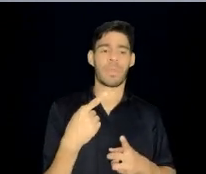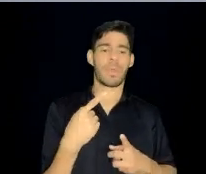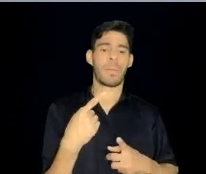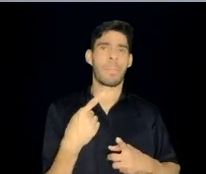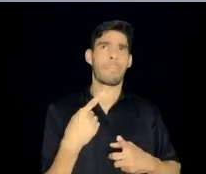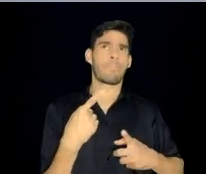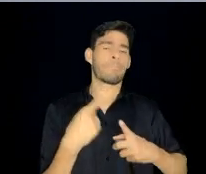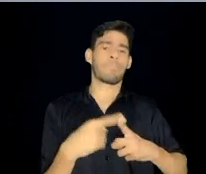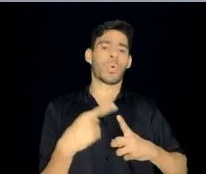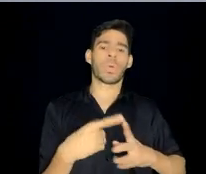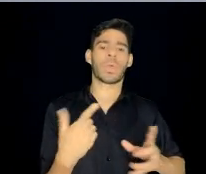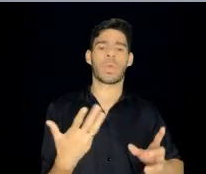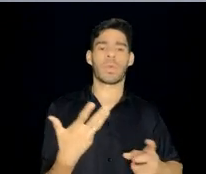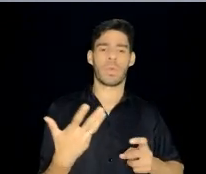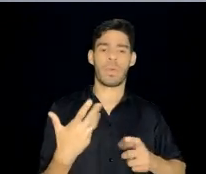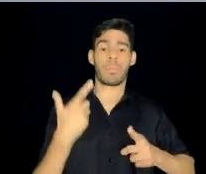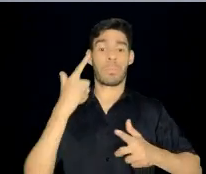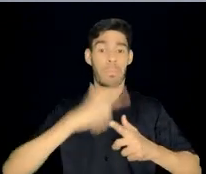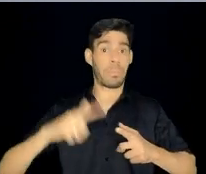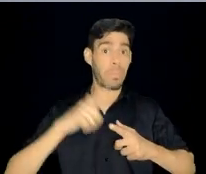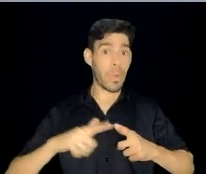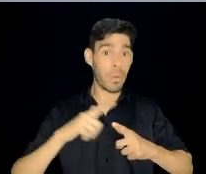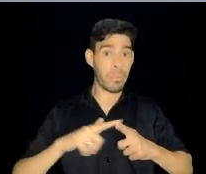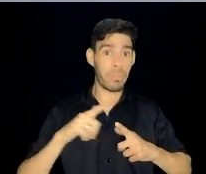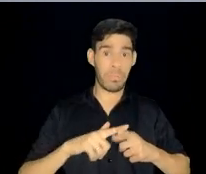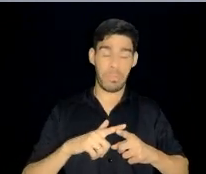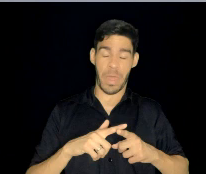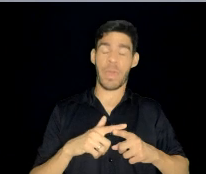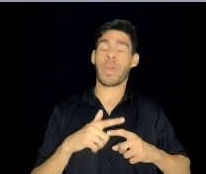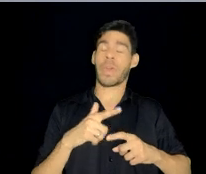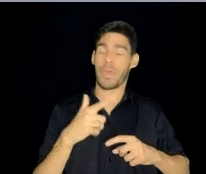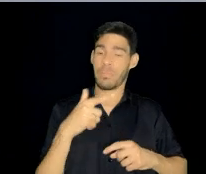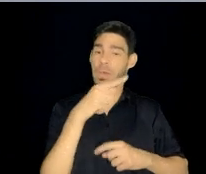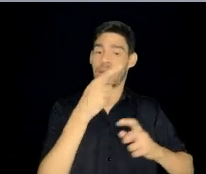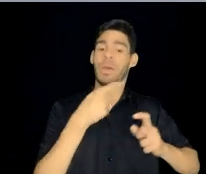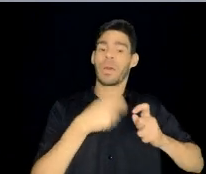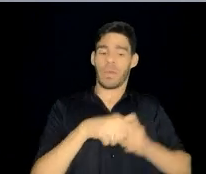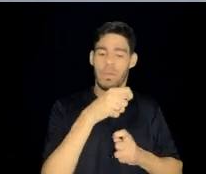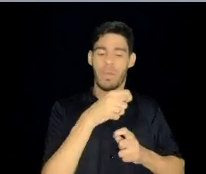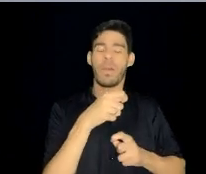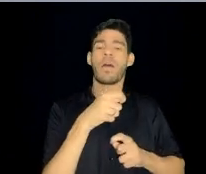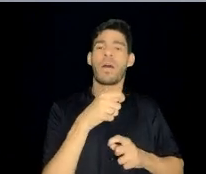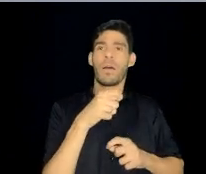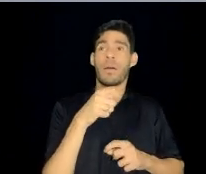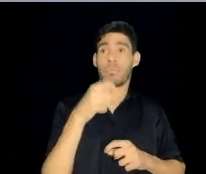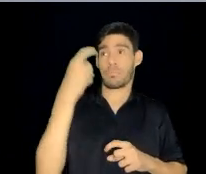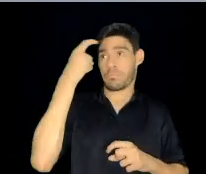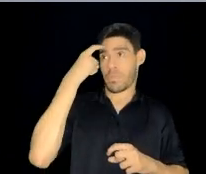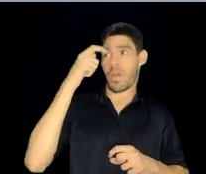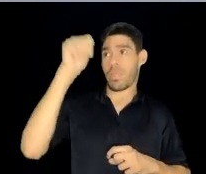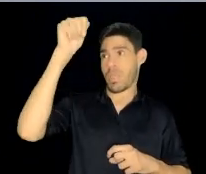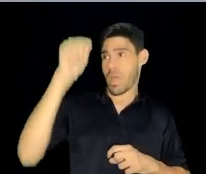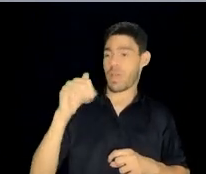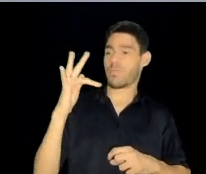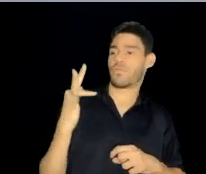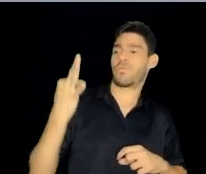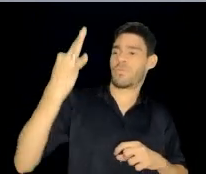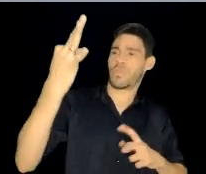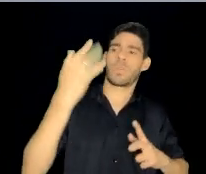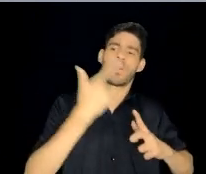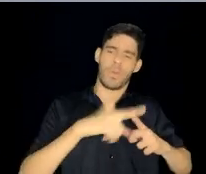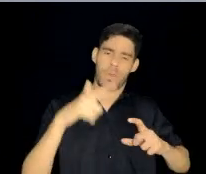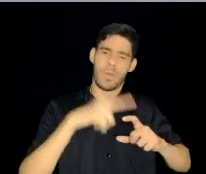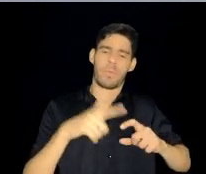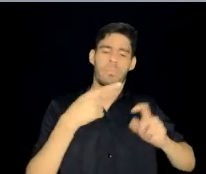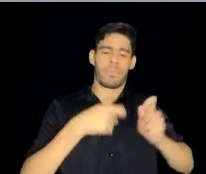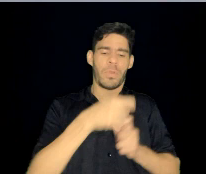capital, porque nós temos um problema aí de recessão, né? A previsão é de uma recessão mundial,